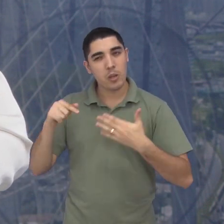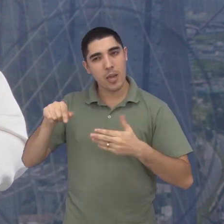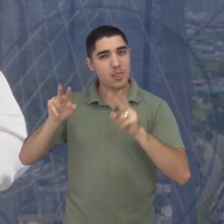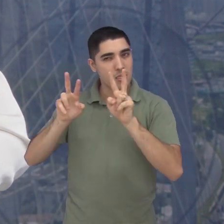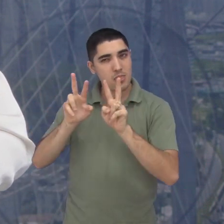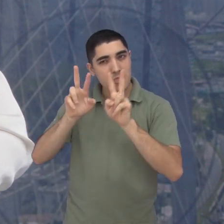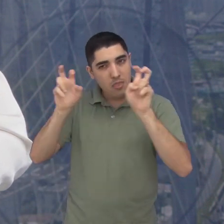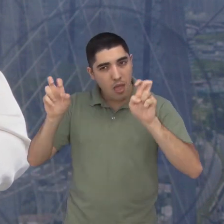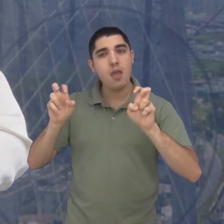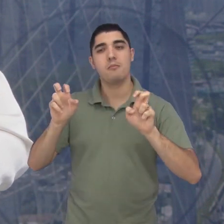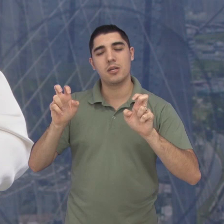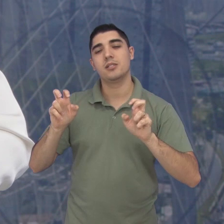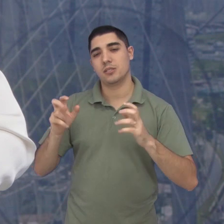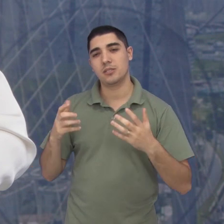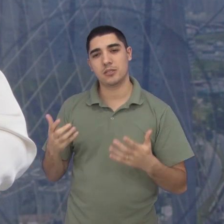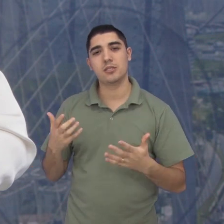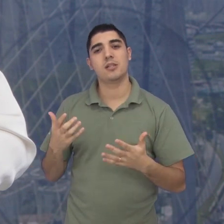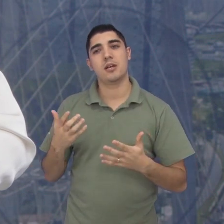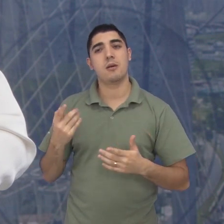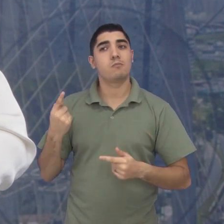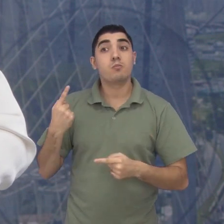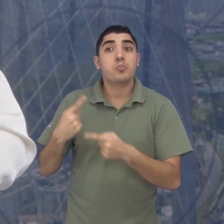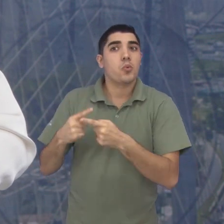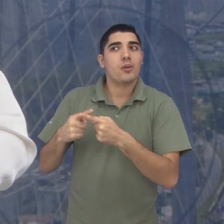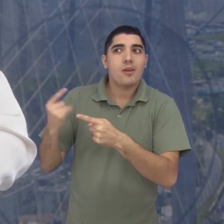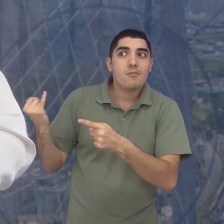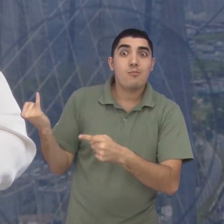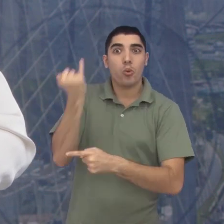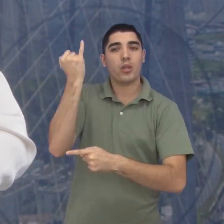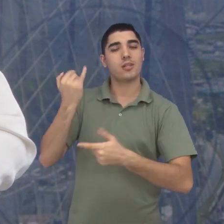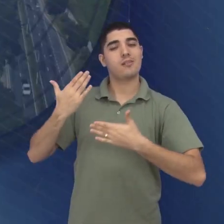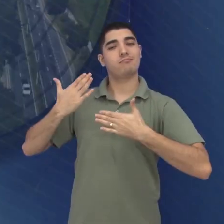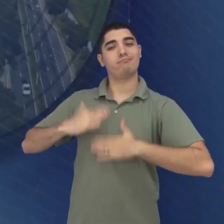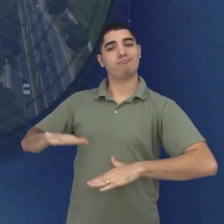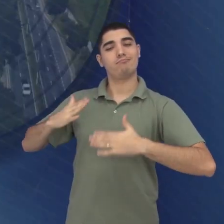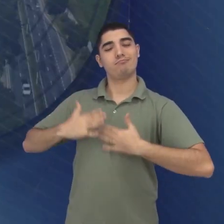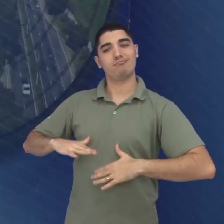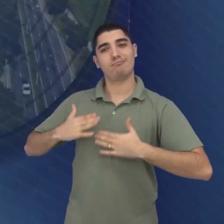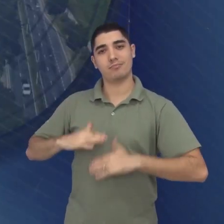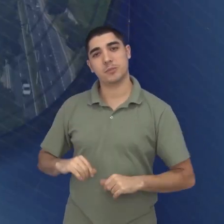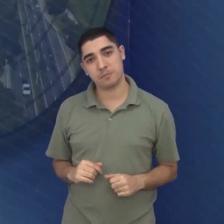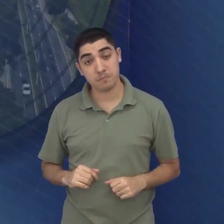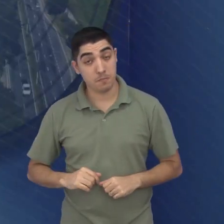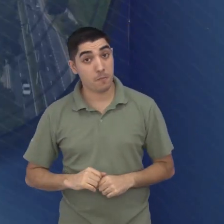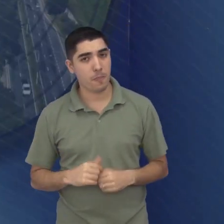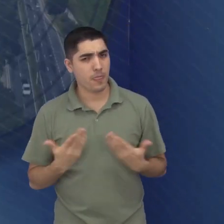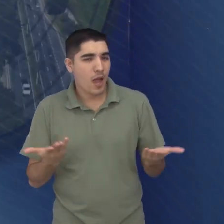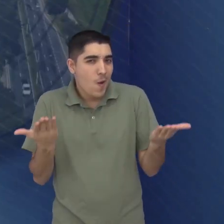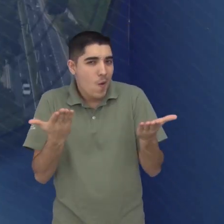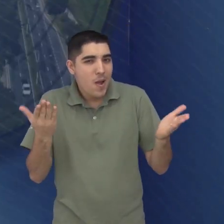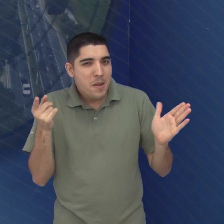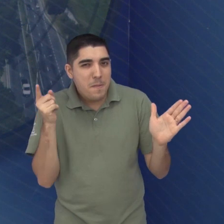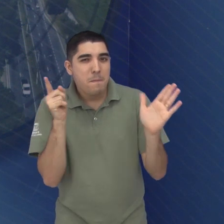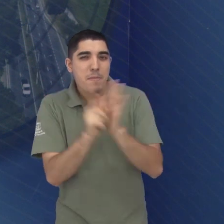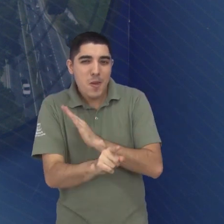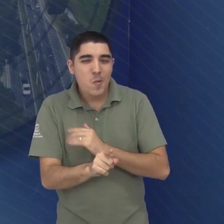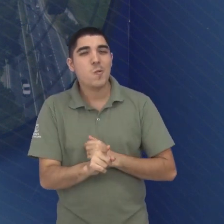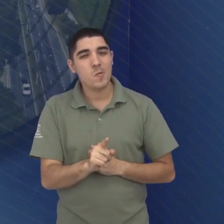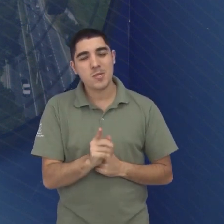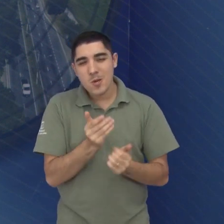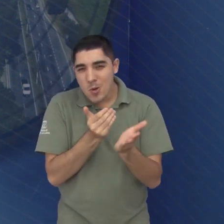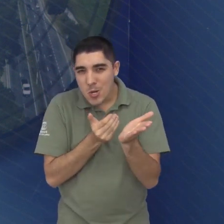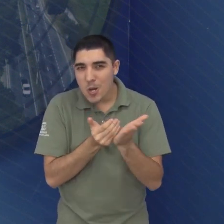sobre essas questões, né? A importância do descanso. Então a pergunta que não quer calar, né? Já vamos começar